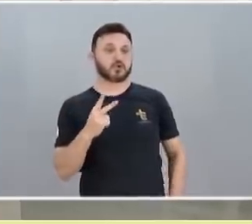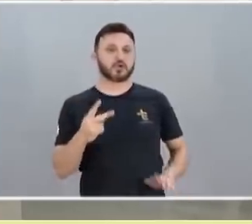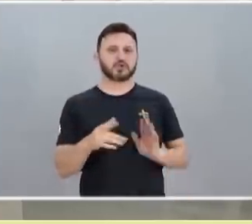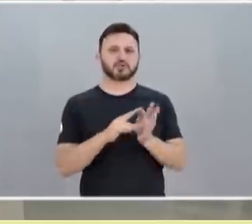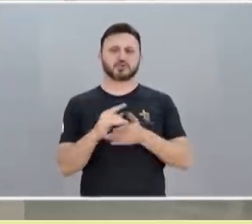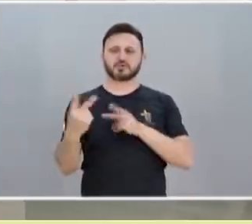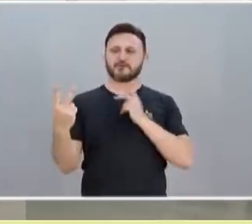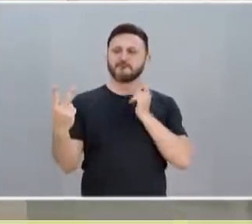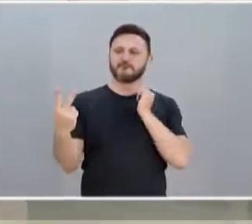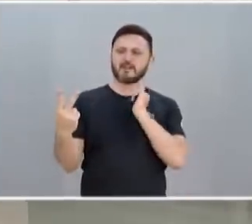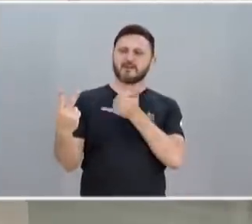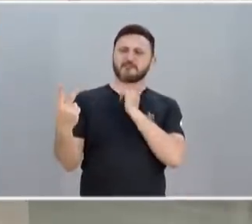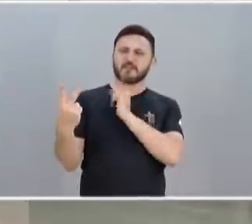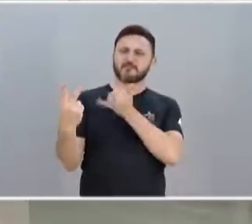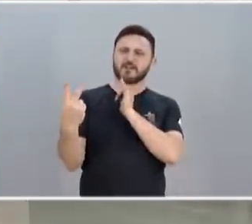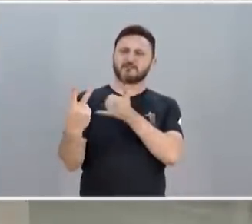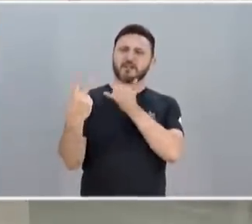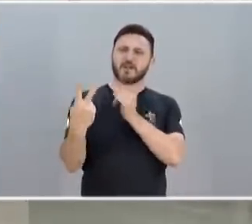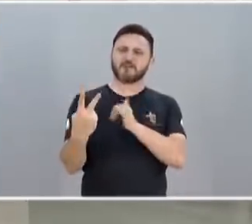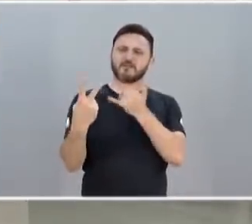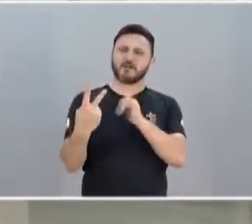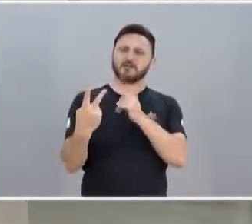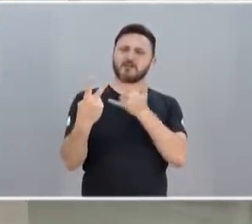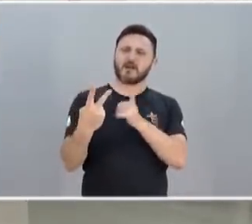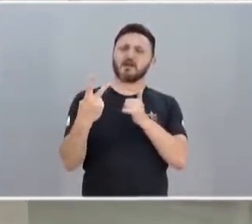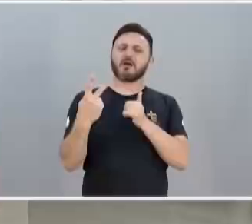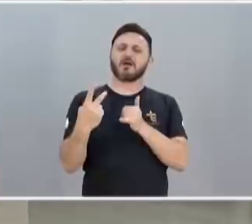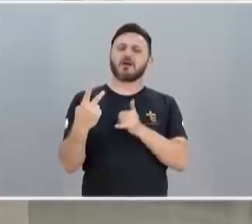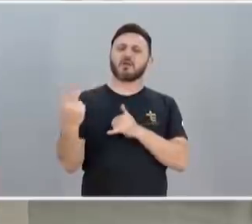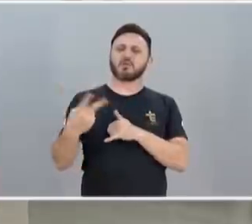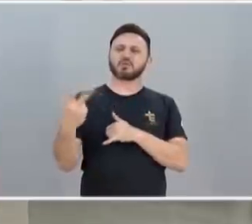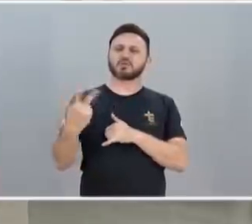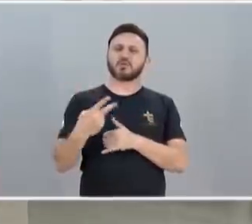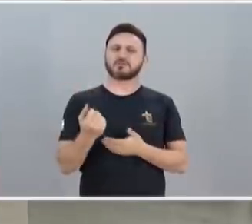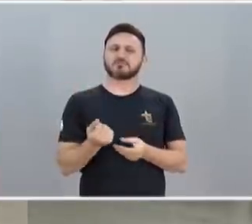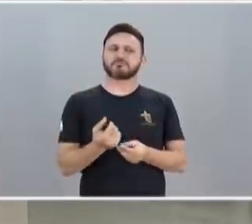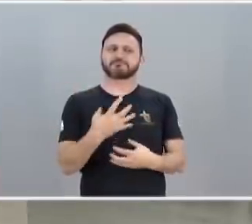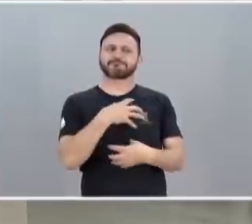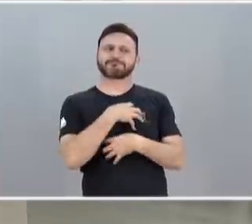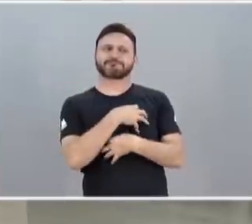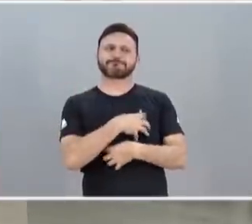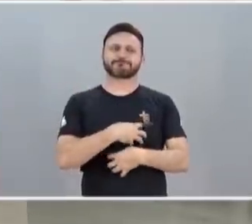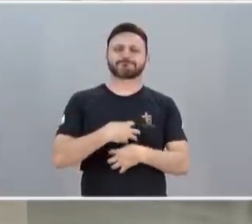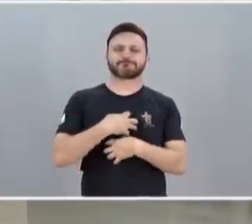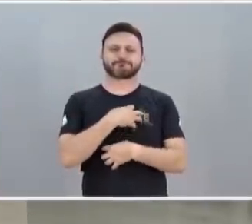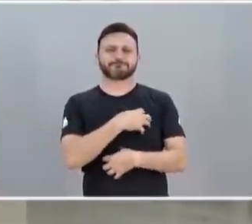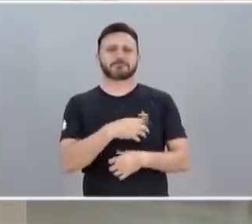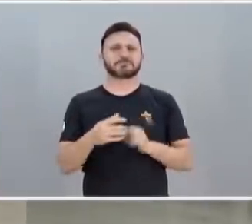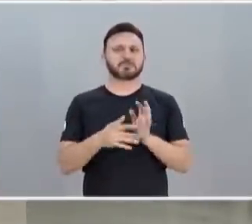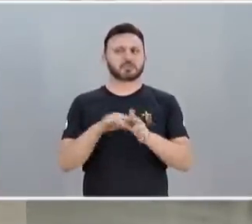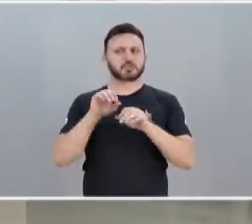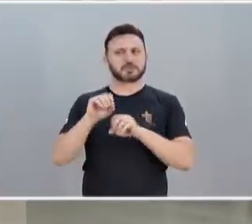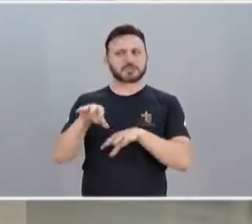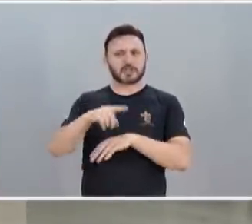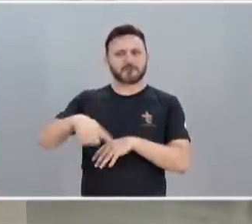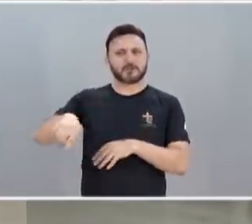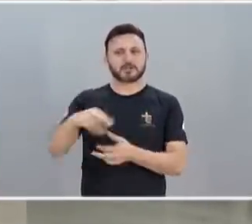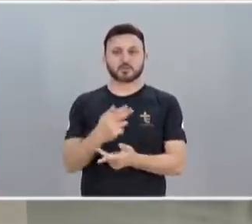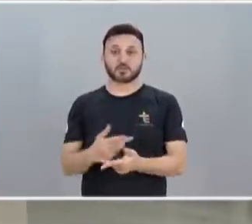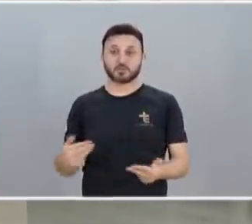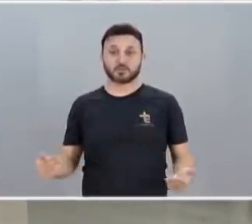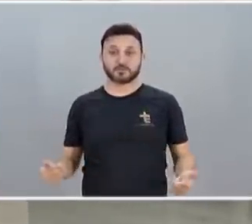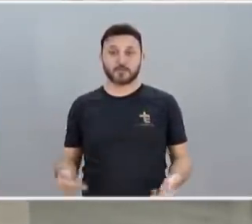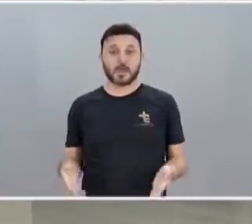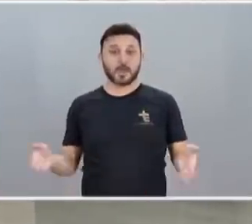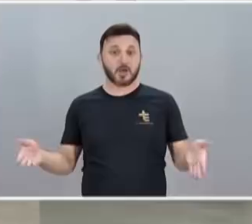Os corrigia na forma de pensar e os catequizava. Vamos